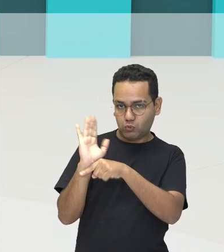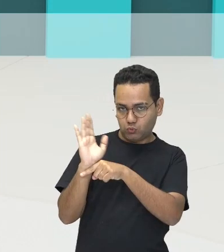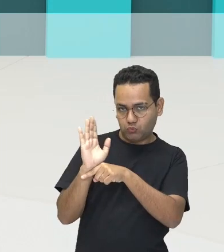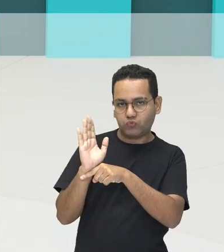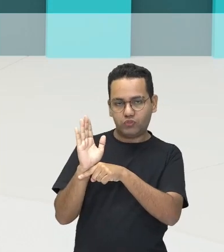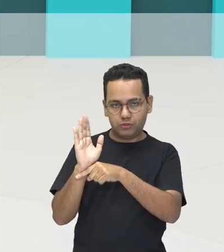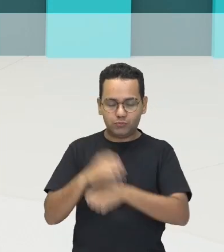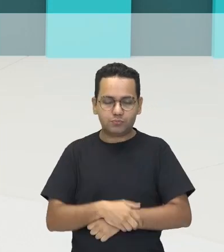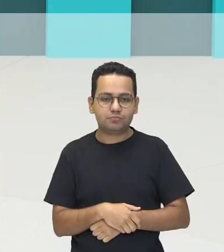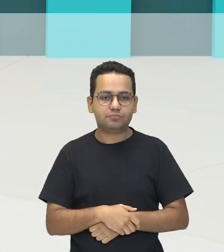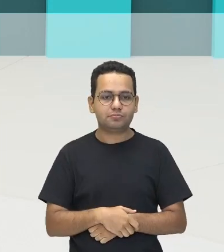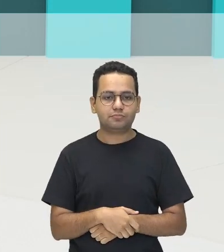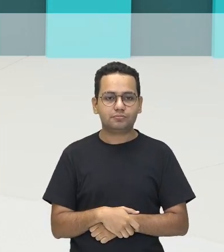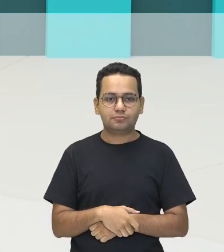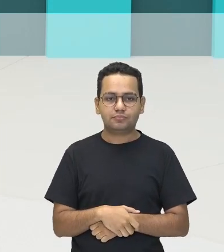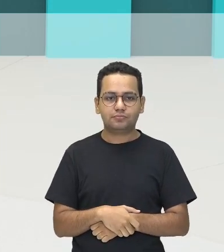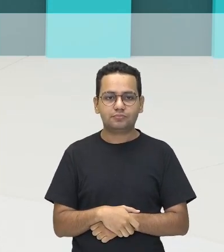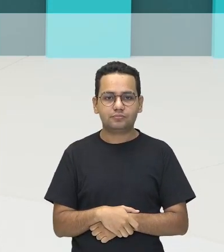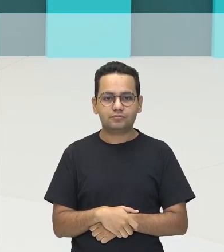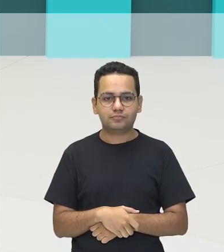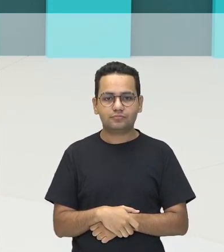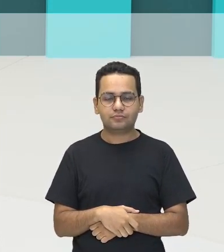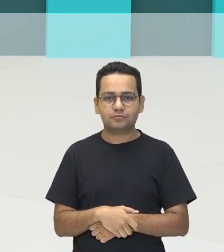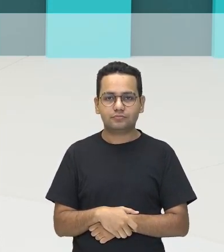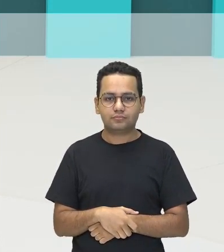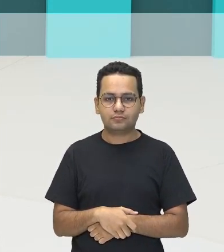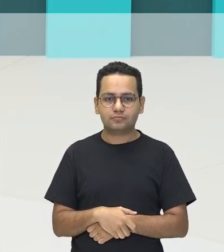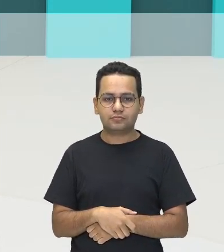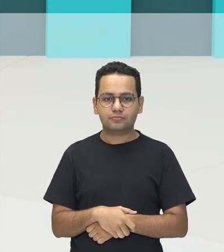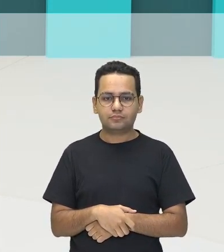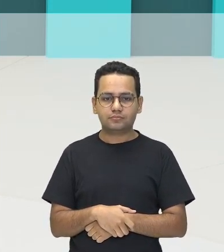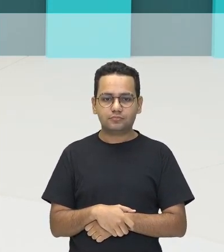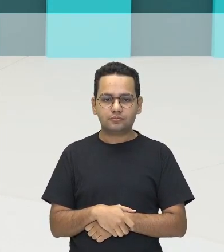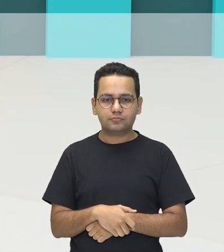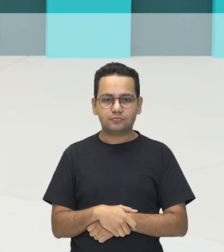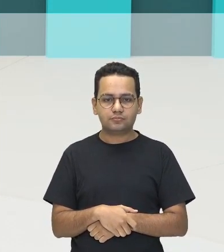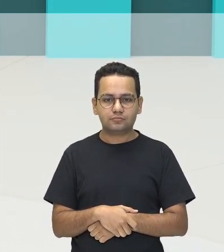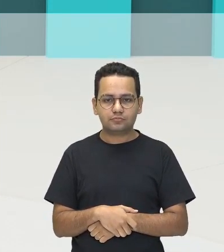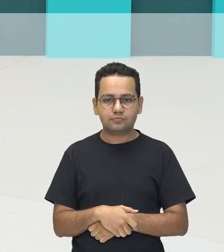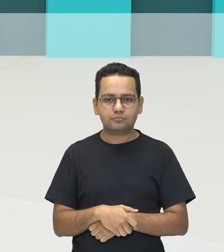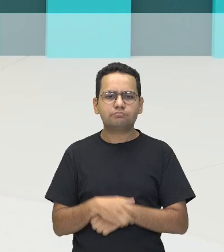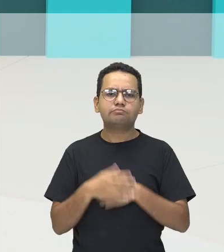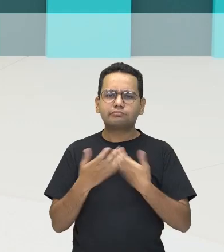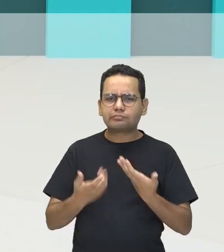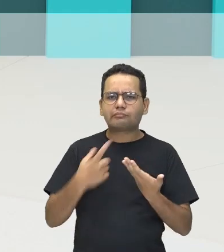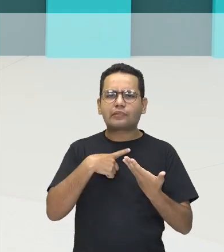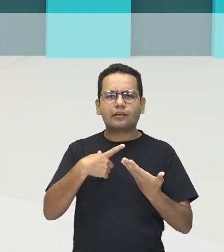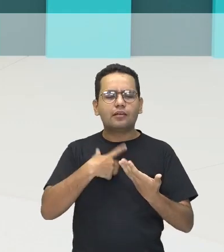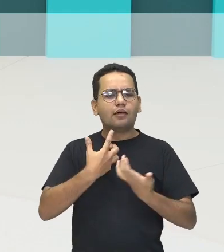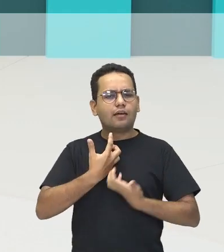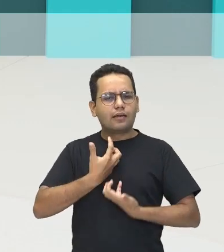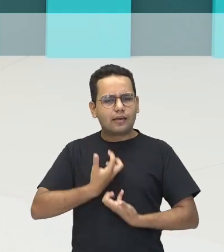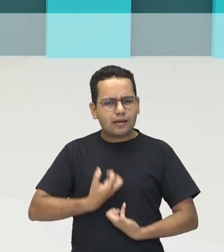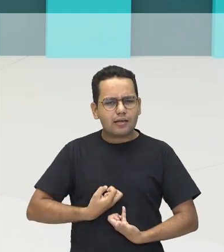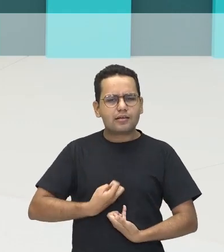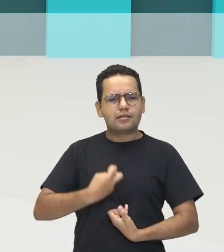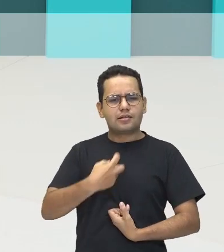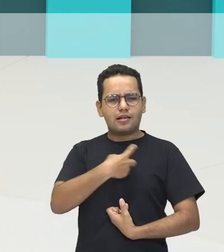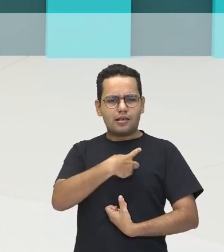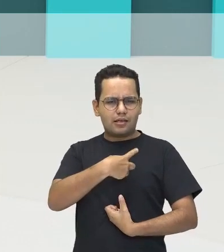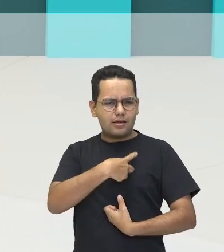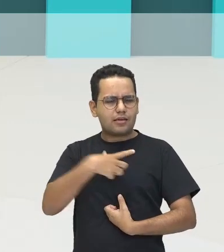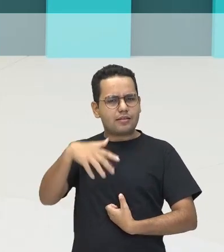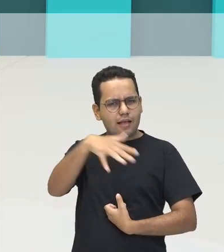ao fundo, ok? Continuando o texto, vejamos aí. Cuida com a exatidão da perpendicular e